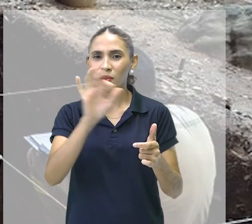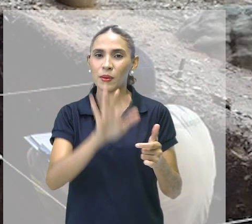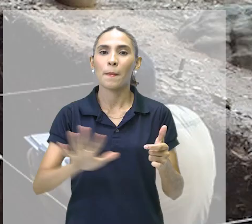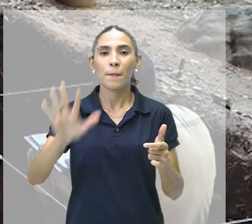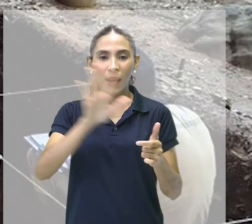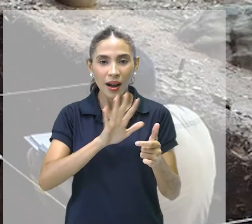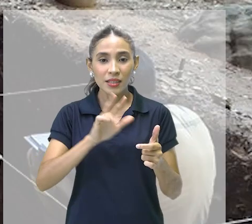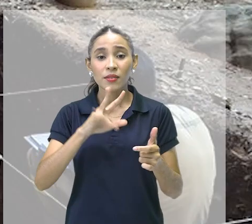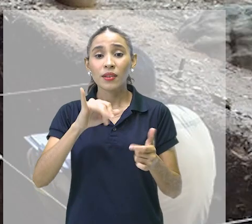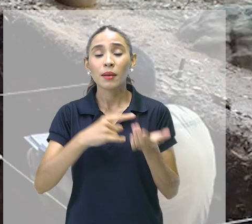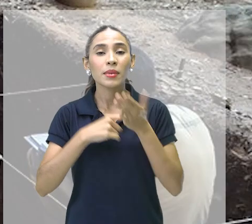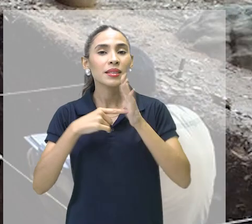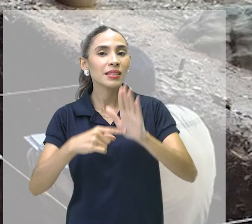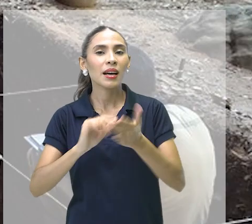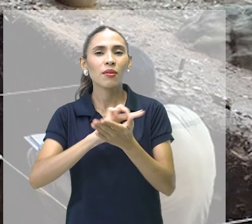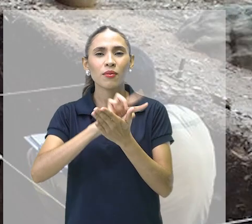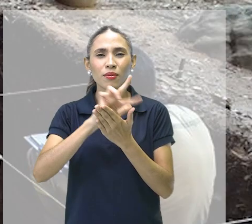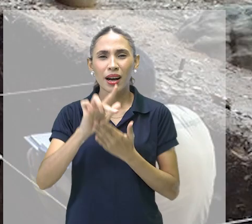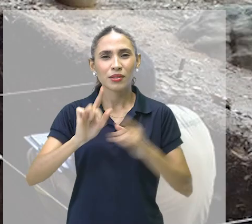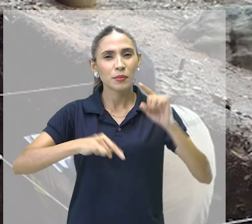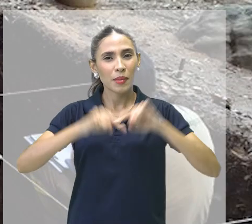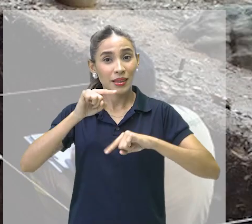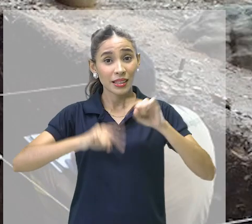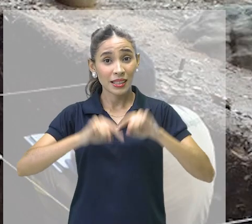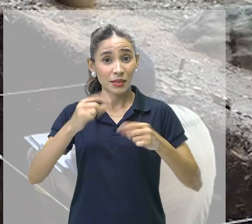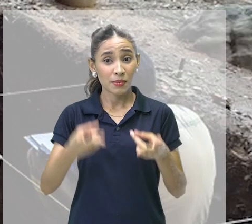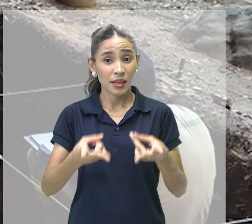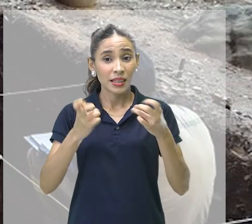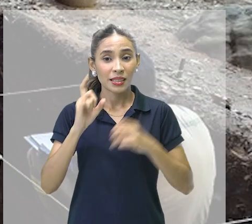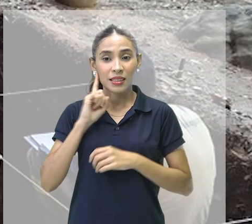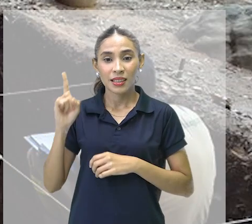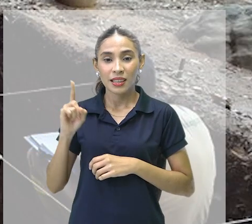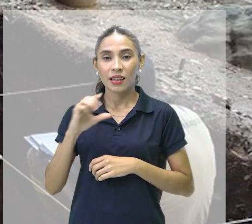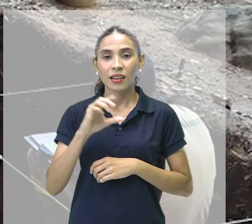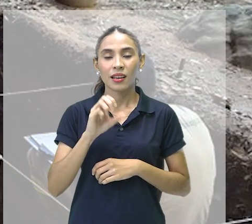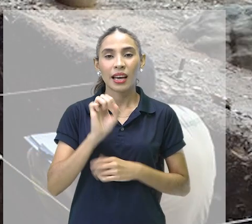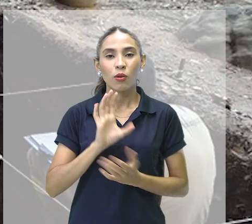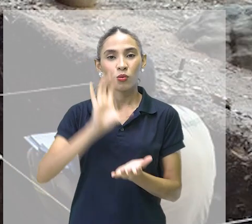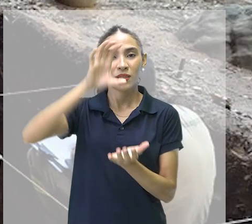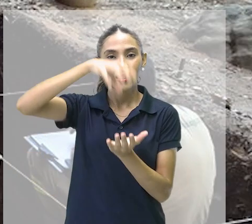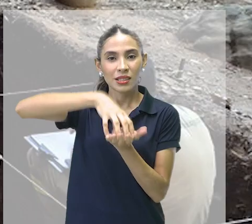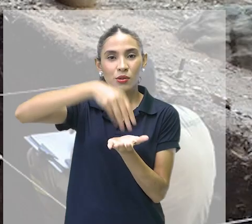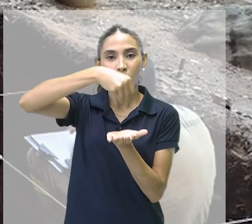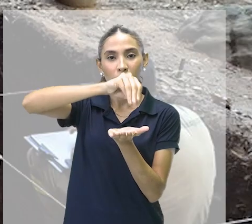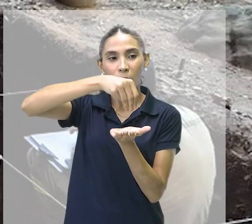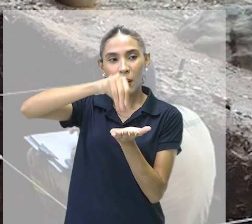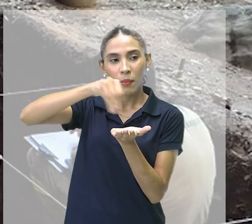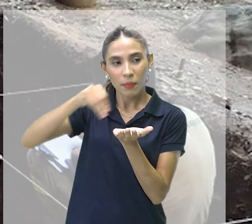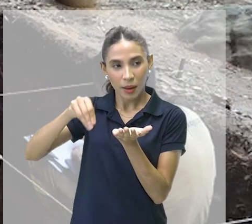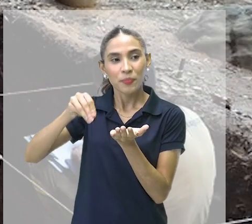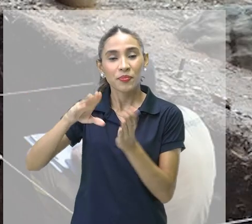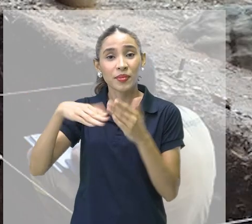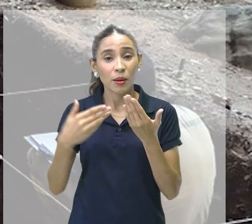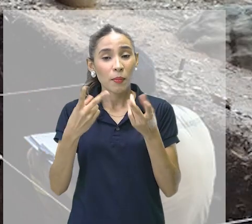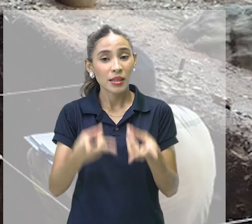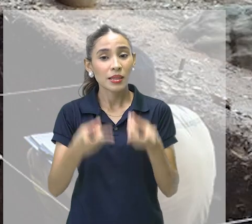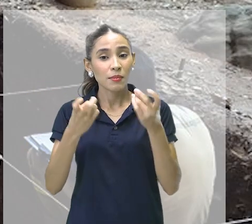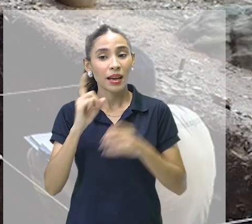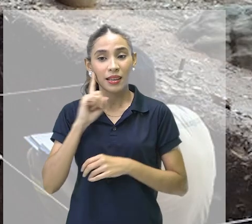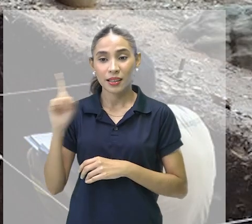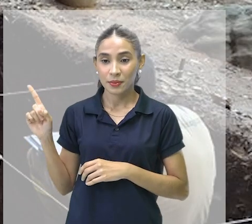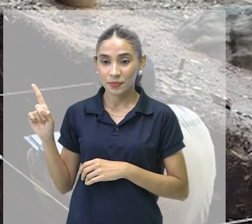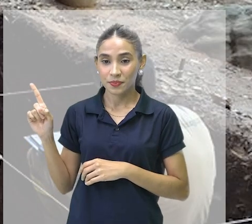vendo. Ele traz vários objetos, preste atenção que é um sítio arqueológico. Vamos olhar mais de perto, preste